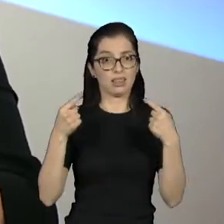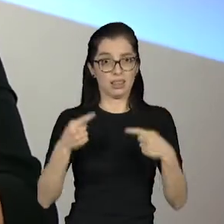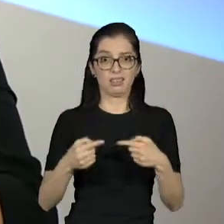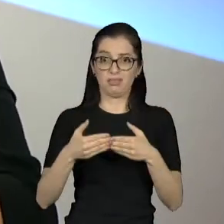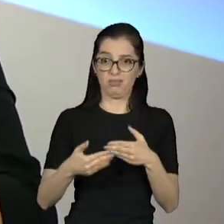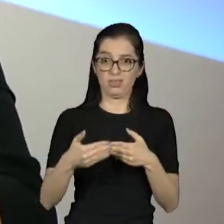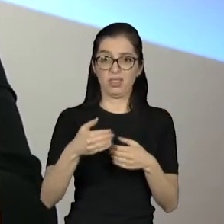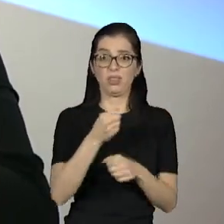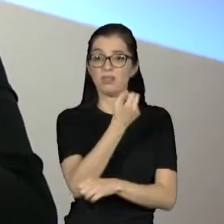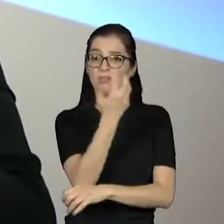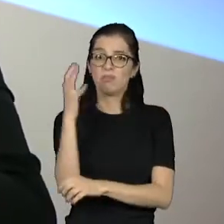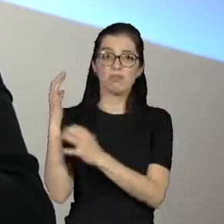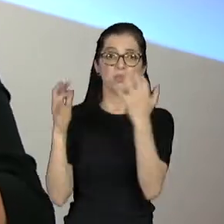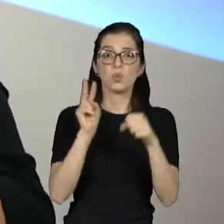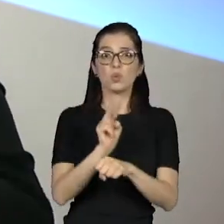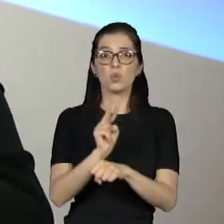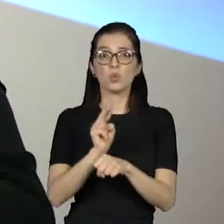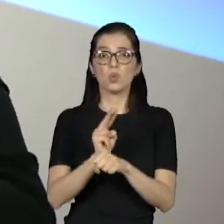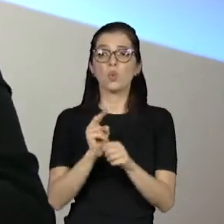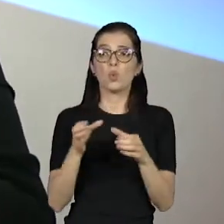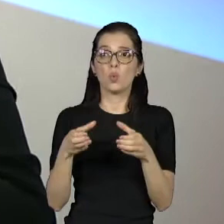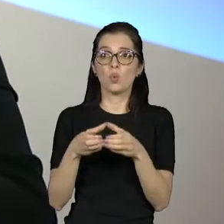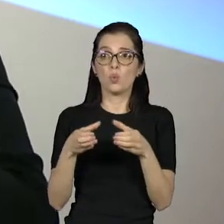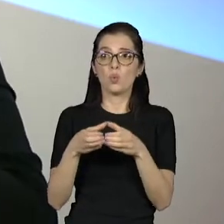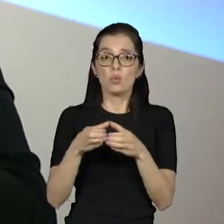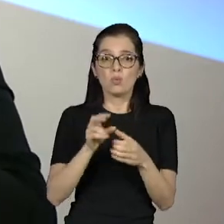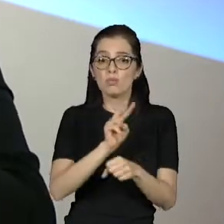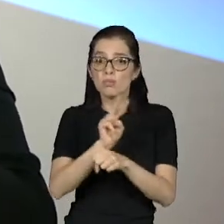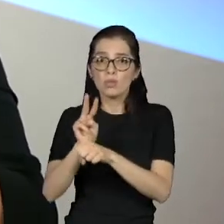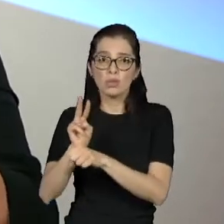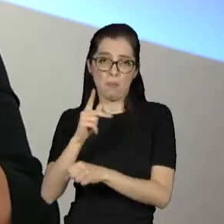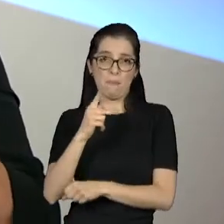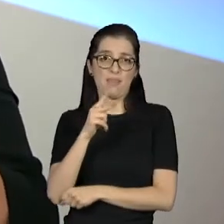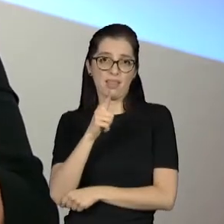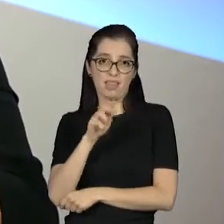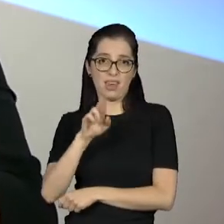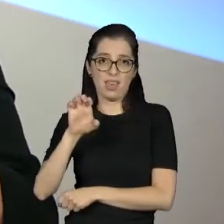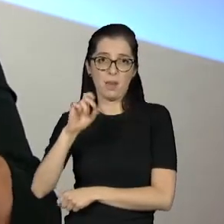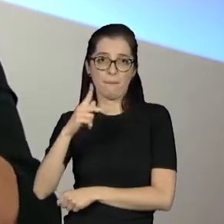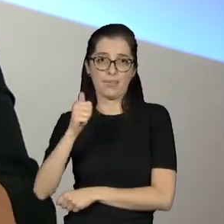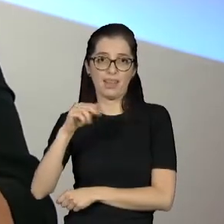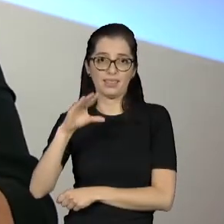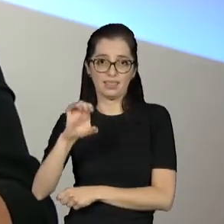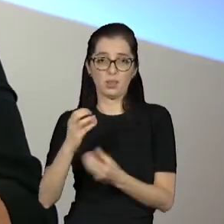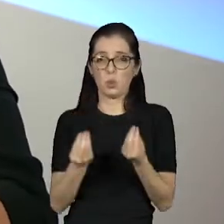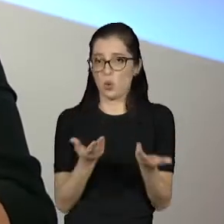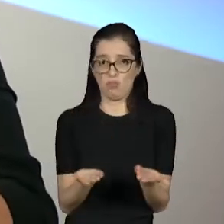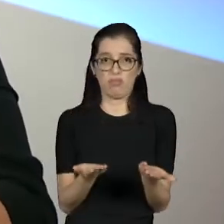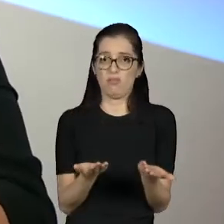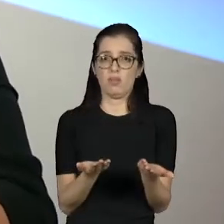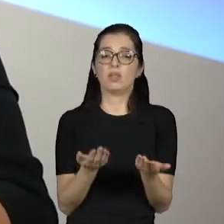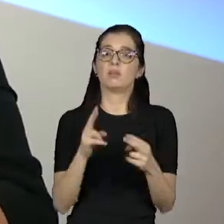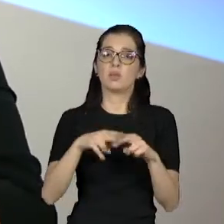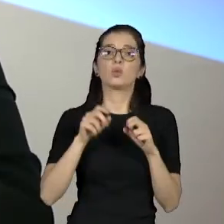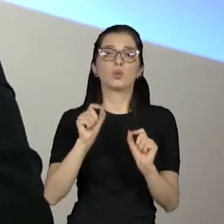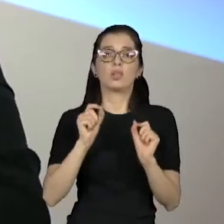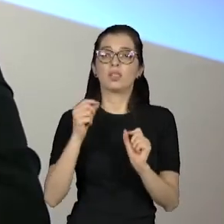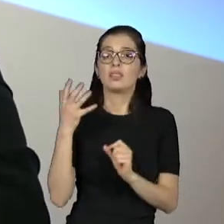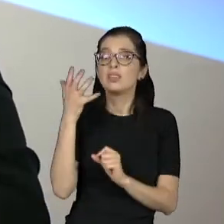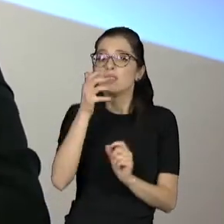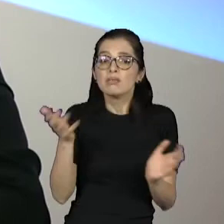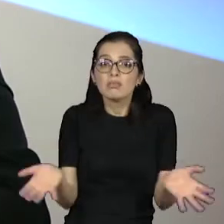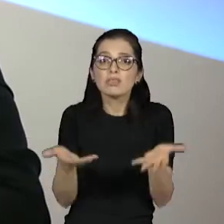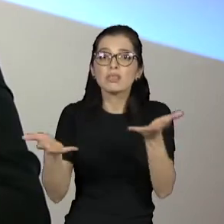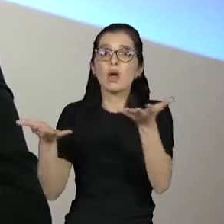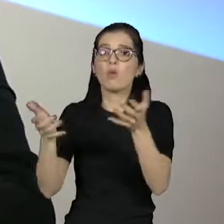e organizações como o Greenpeace, que tem que mudar a estratégia à medida que a gente tem que pensar em salvar vidas num primeiro momento. Como é que